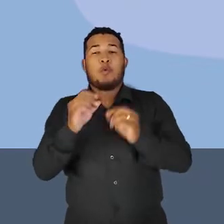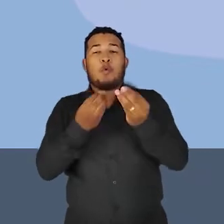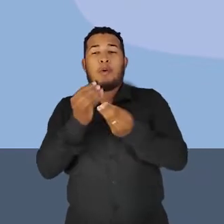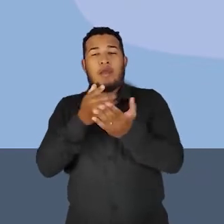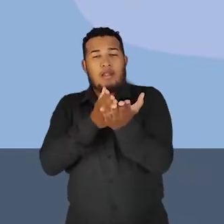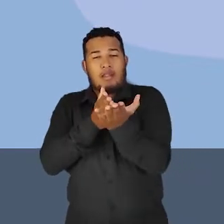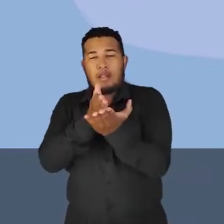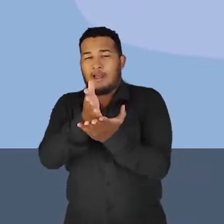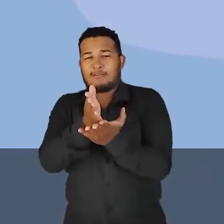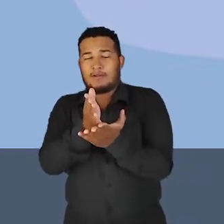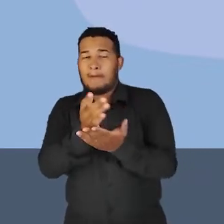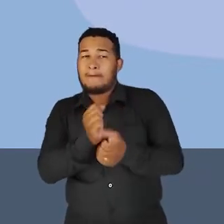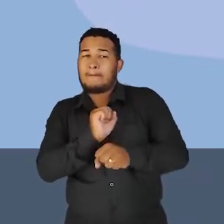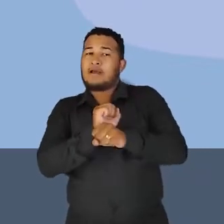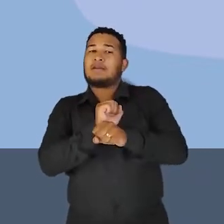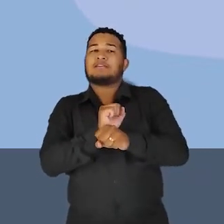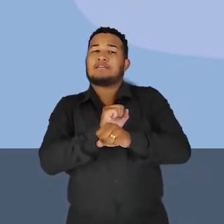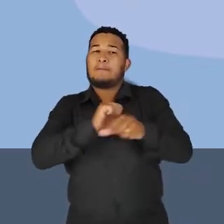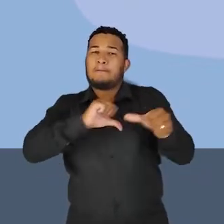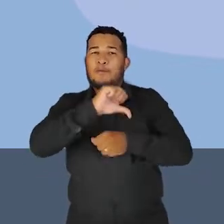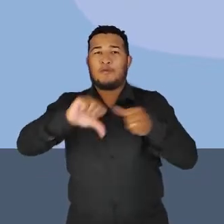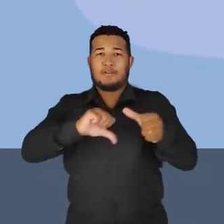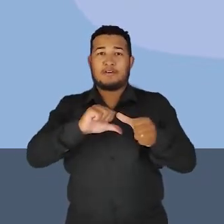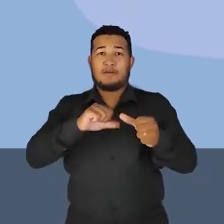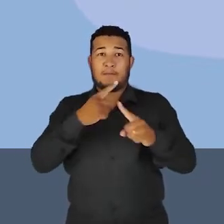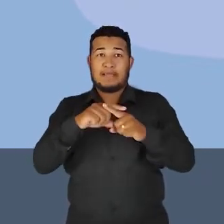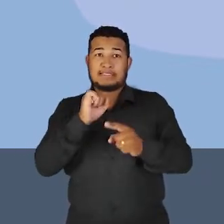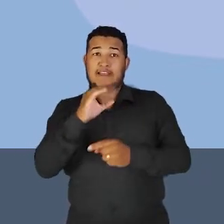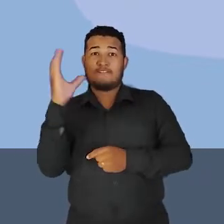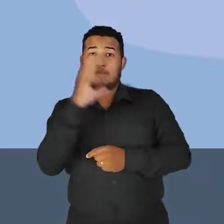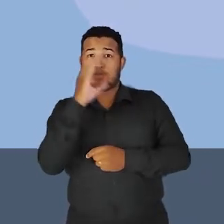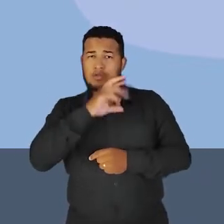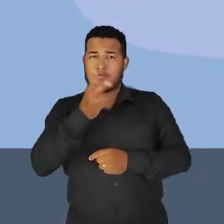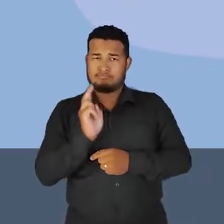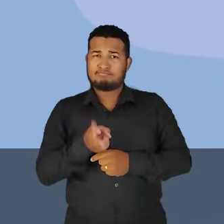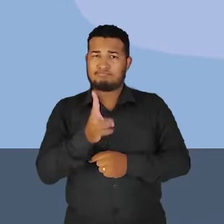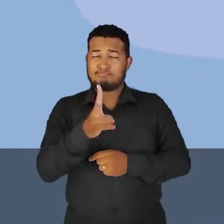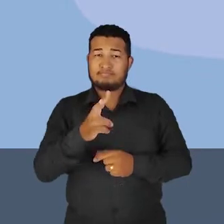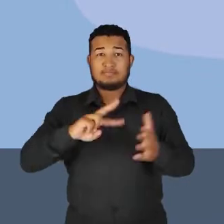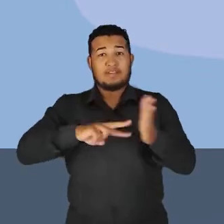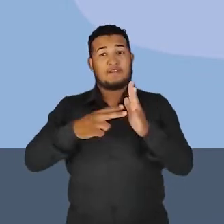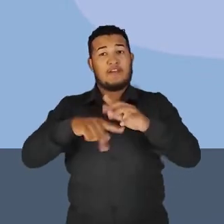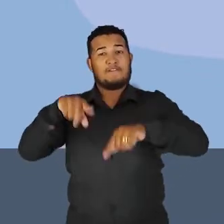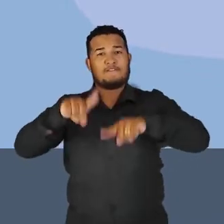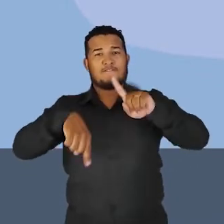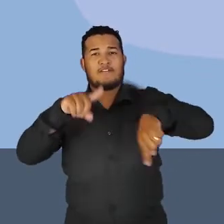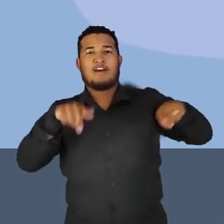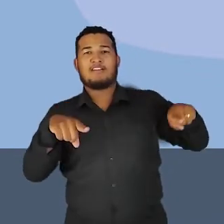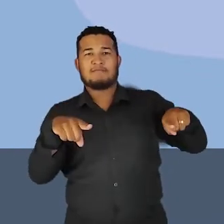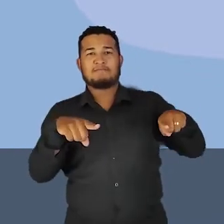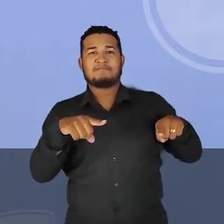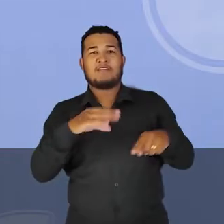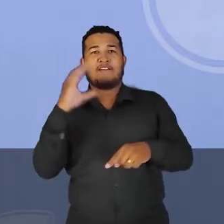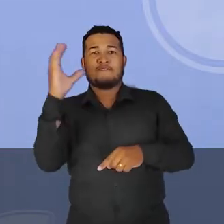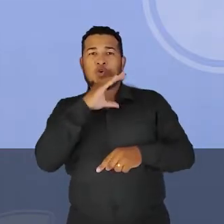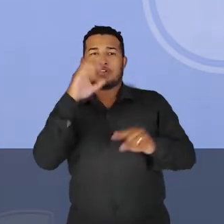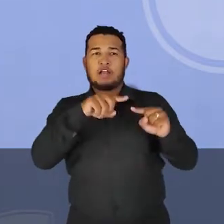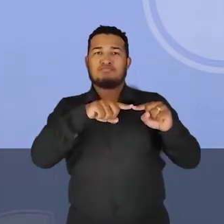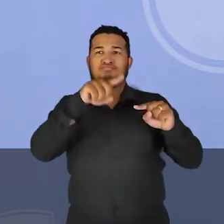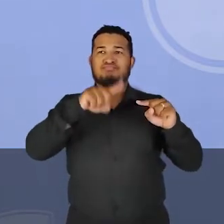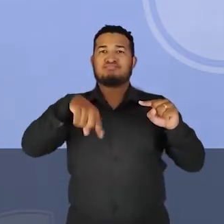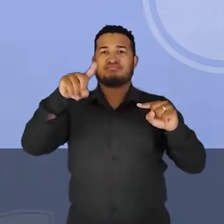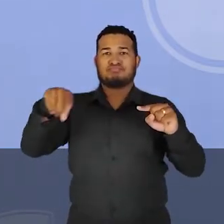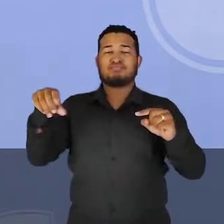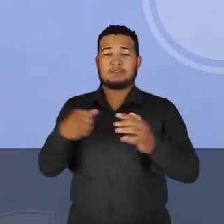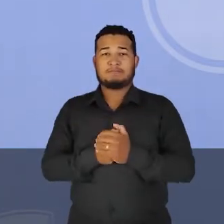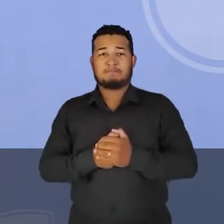linha reta. Se ele estiver andando com velocidade constante, ele vai variar a sua velocidade. E aqui nós